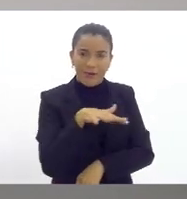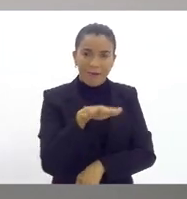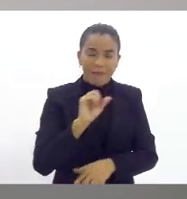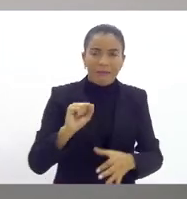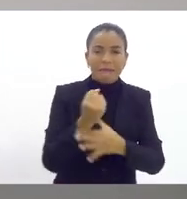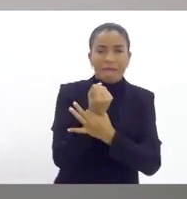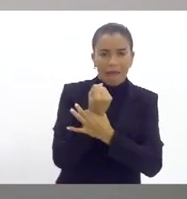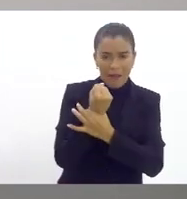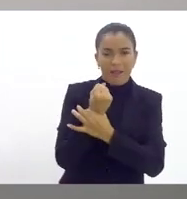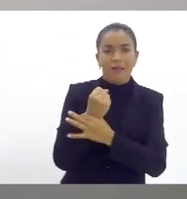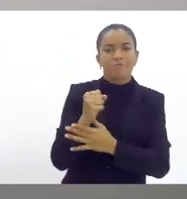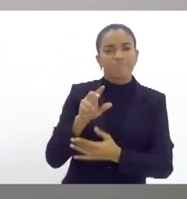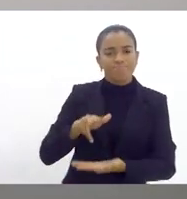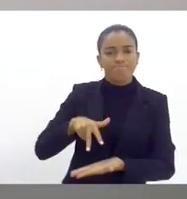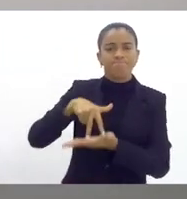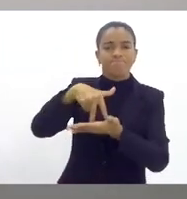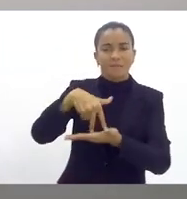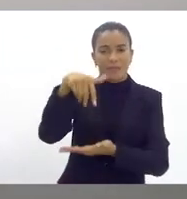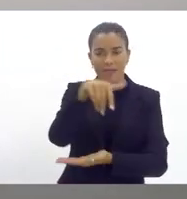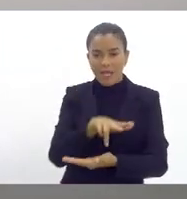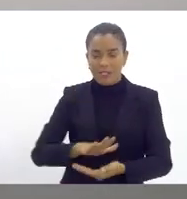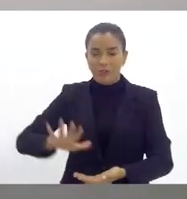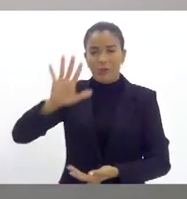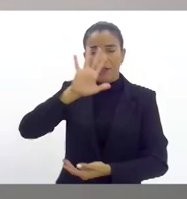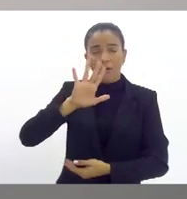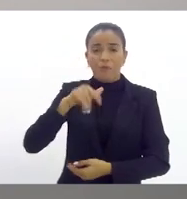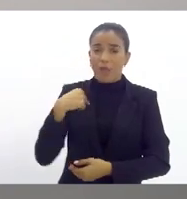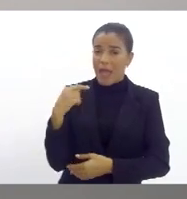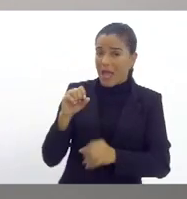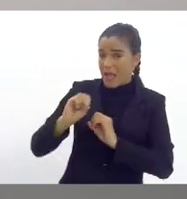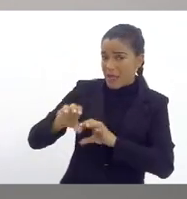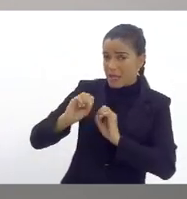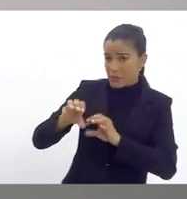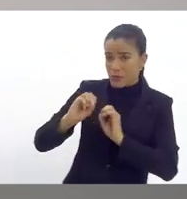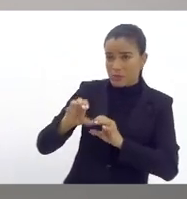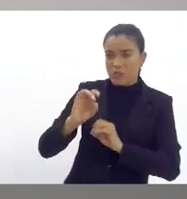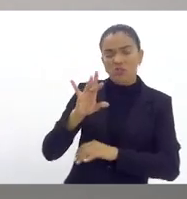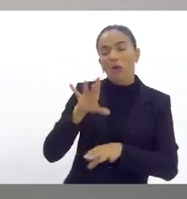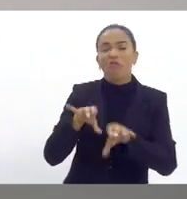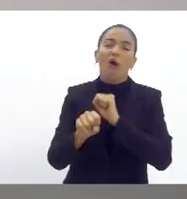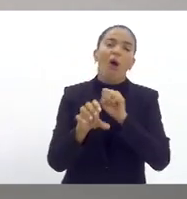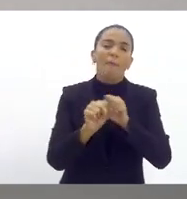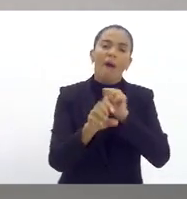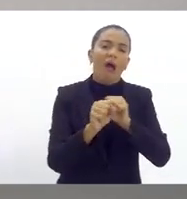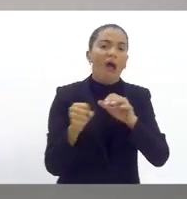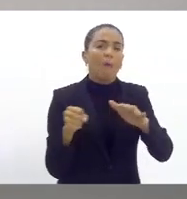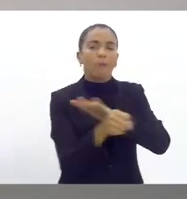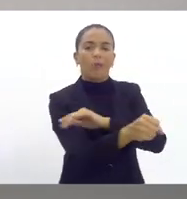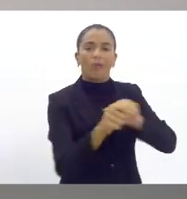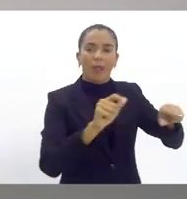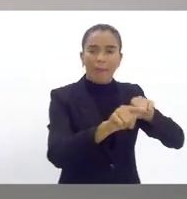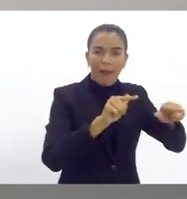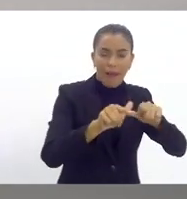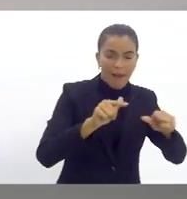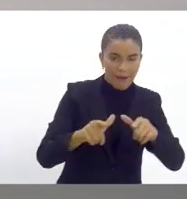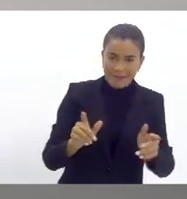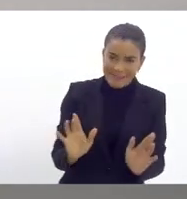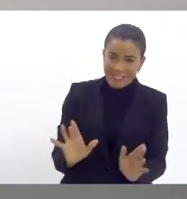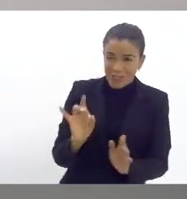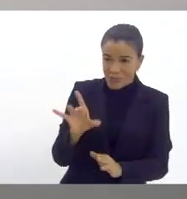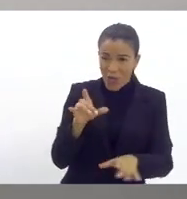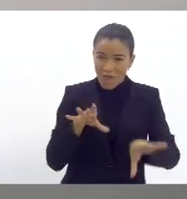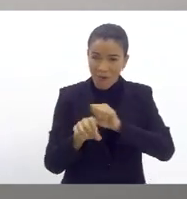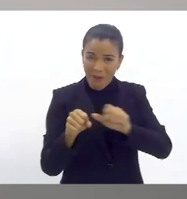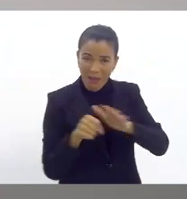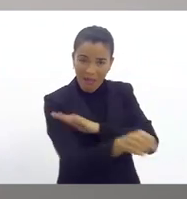Garanta a nossa soberania Nacional a educação ela não é só para a gente formar e está no mercado de trabalho porque se for